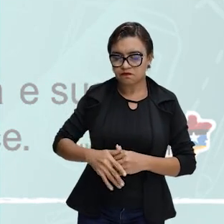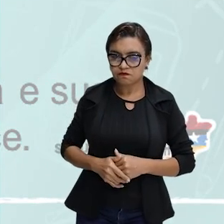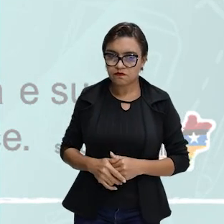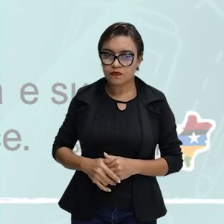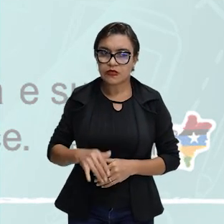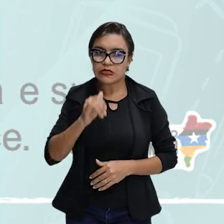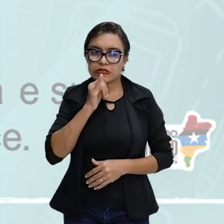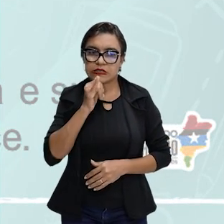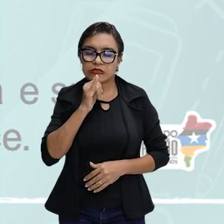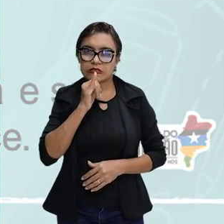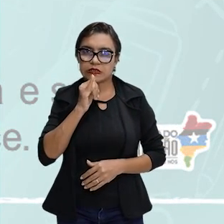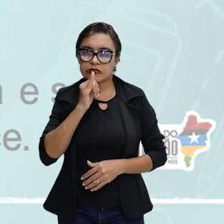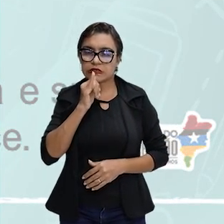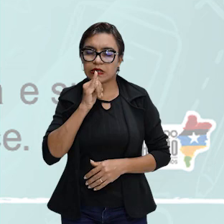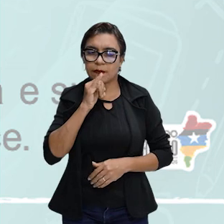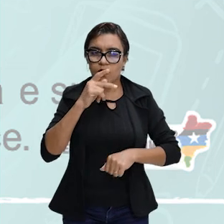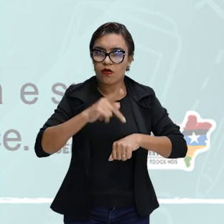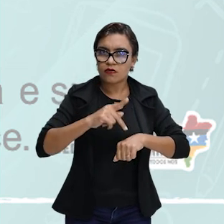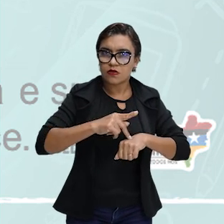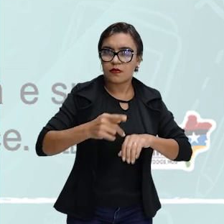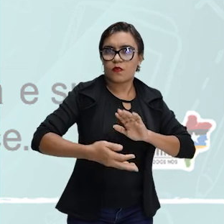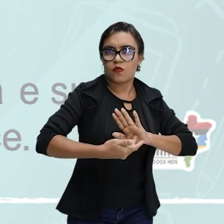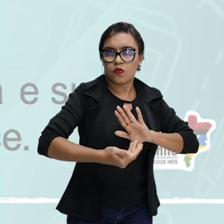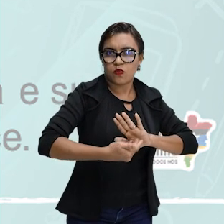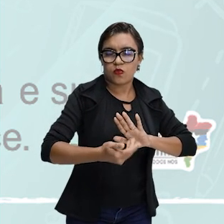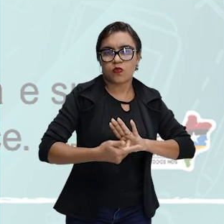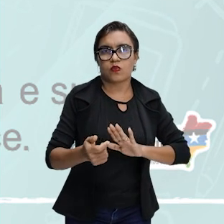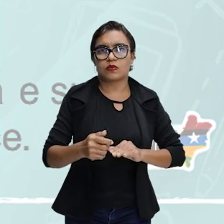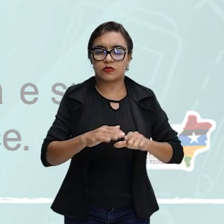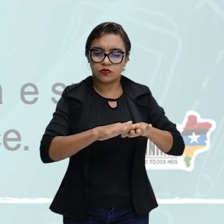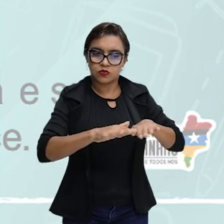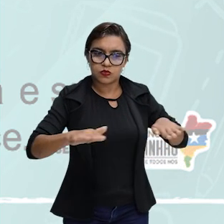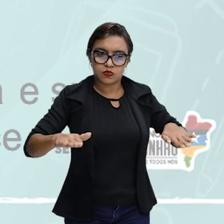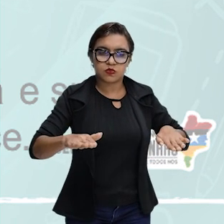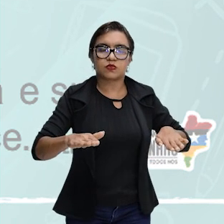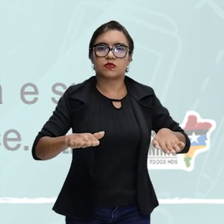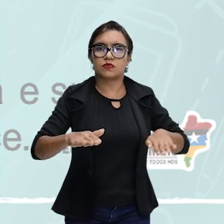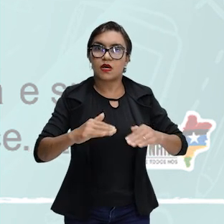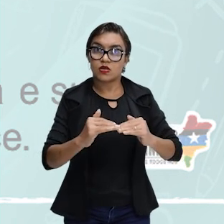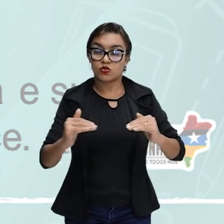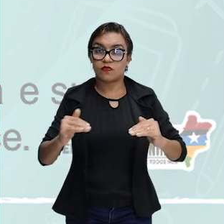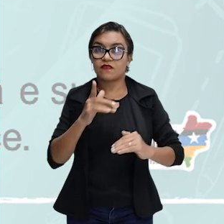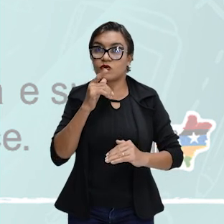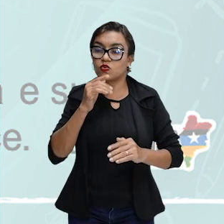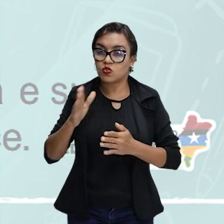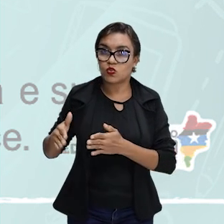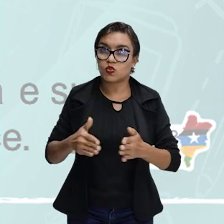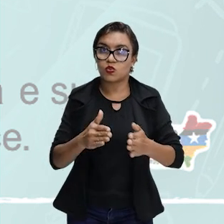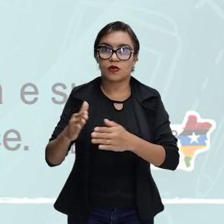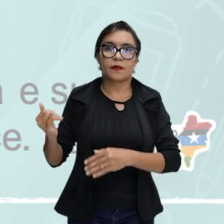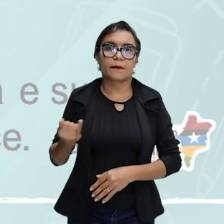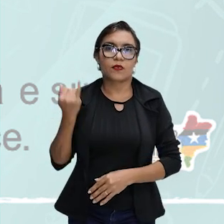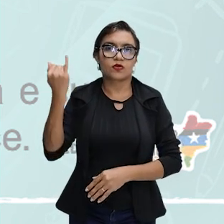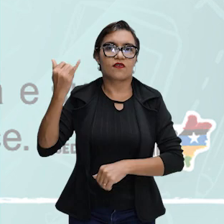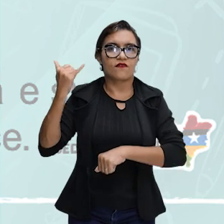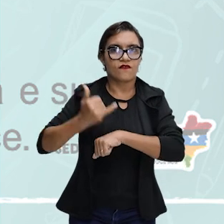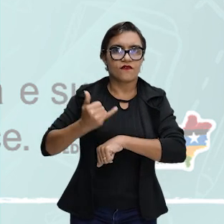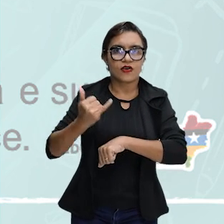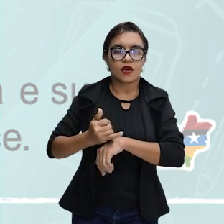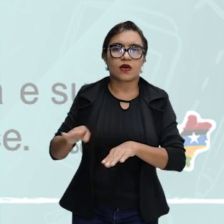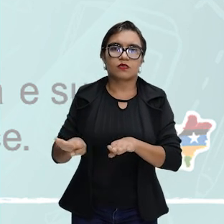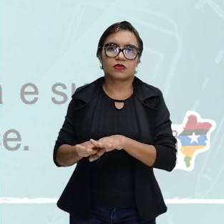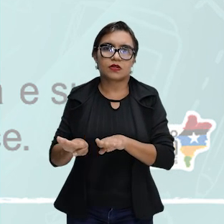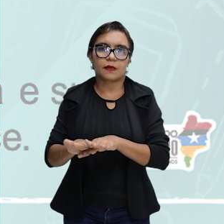O extrativismo mineral é a atividade econômica que extrai esses recursos de solo, subsolo da superfície dos rios. Os mais importantes são ferro,